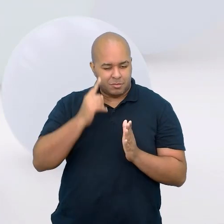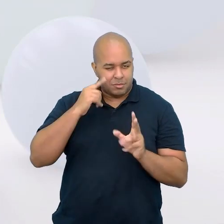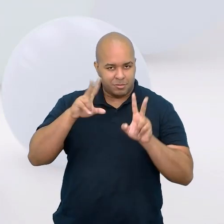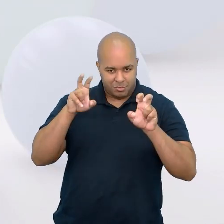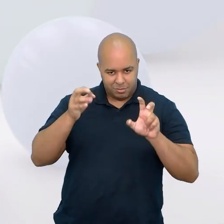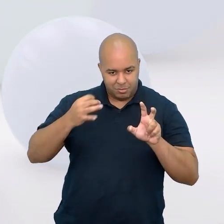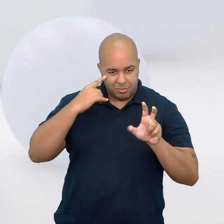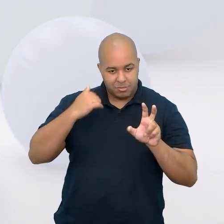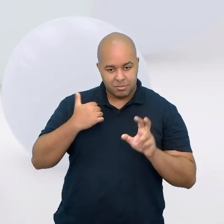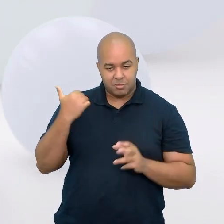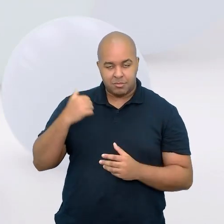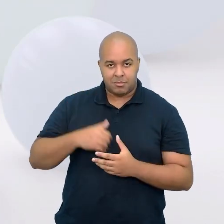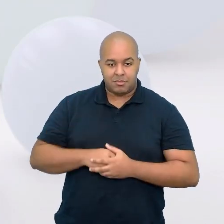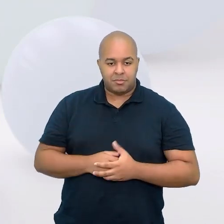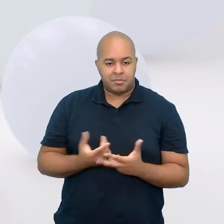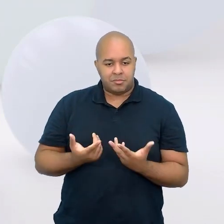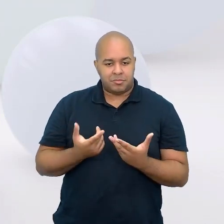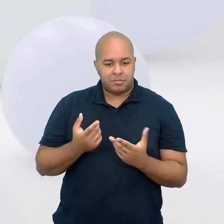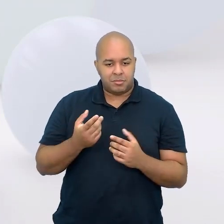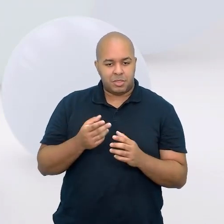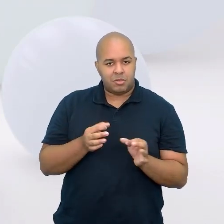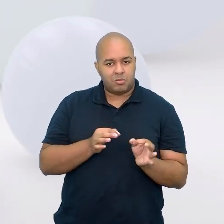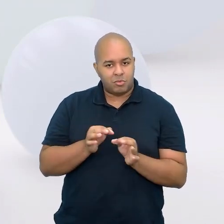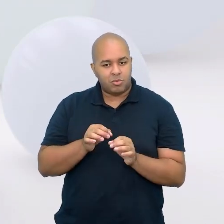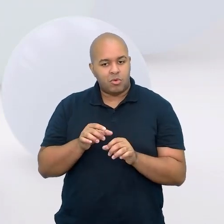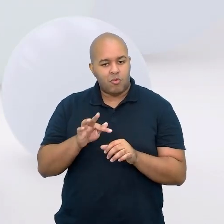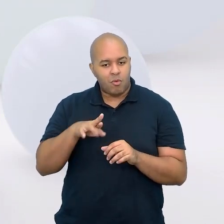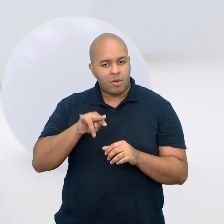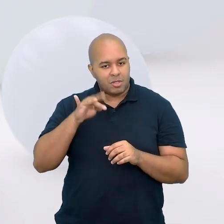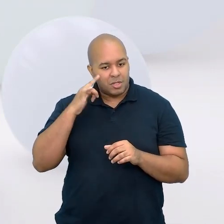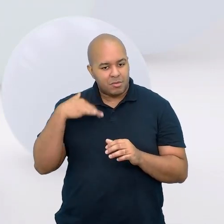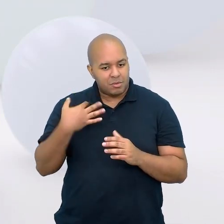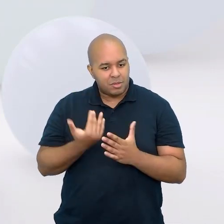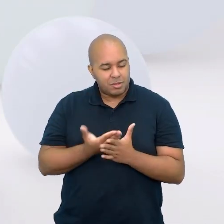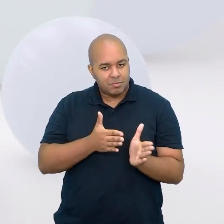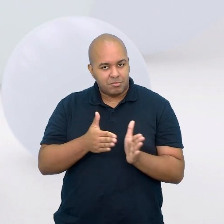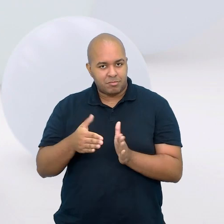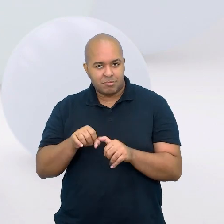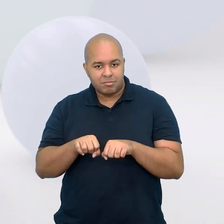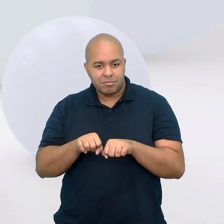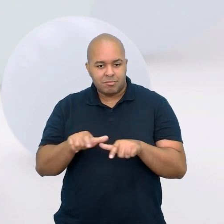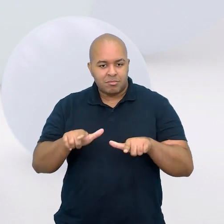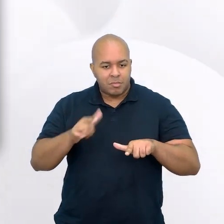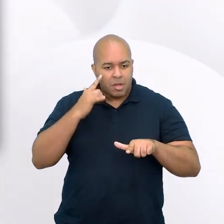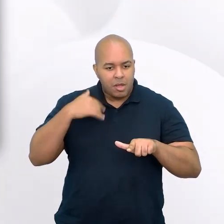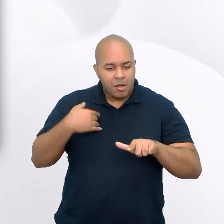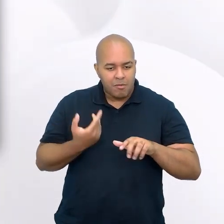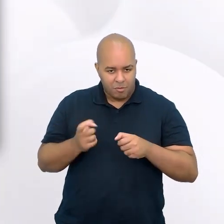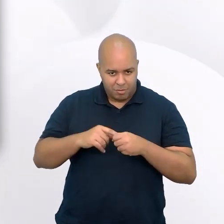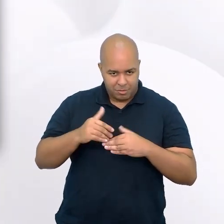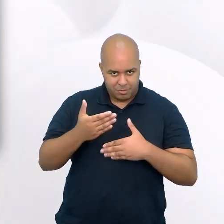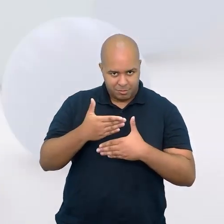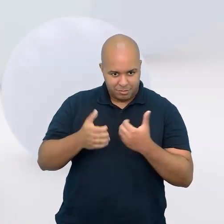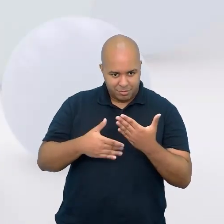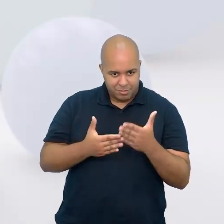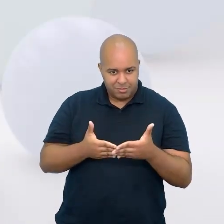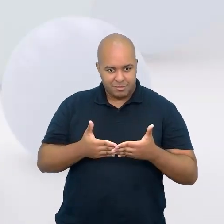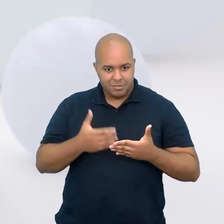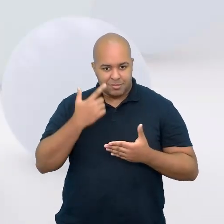o tema né de percurso formativo não volta mais uma